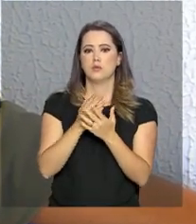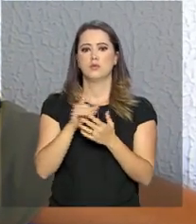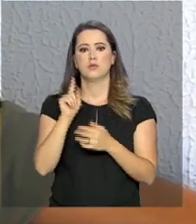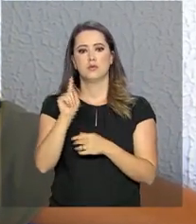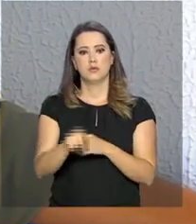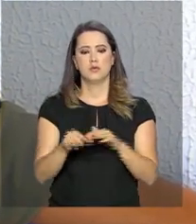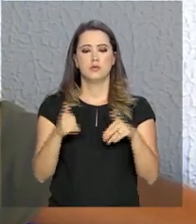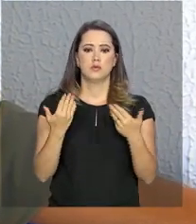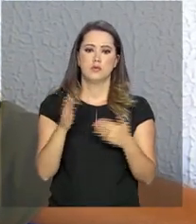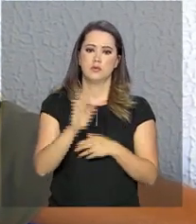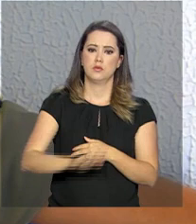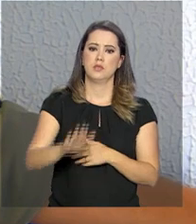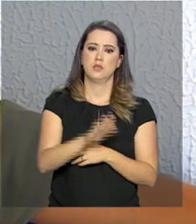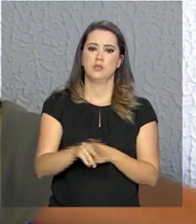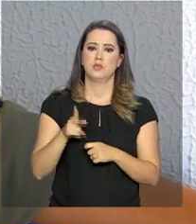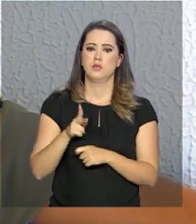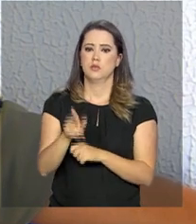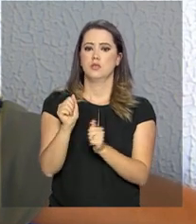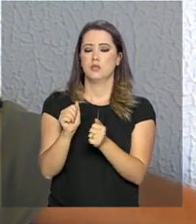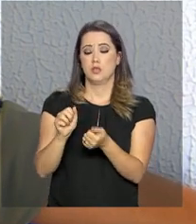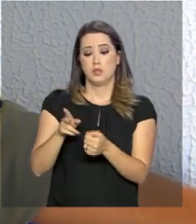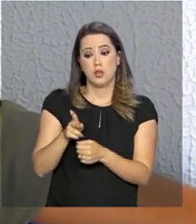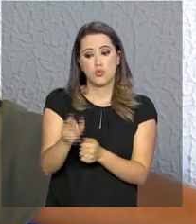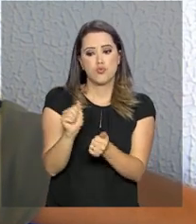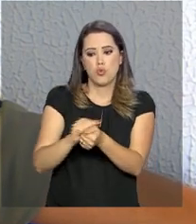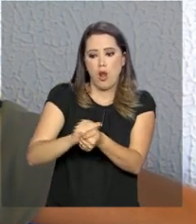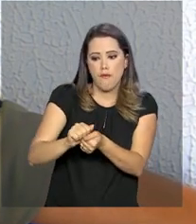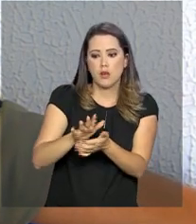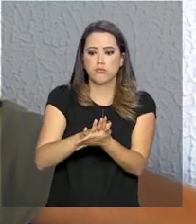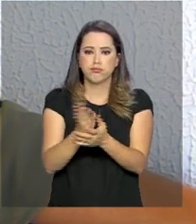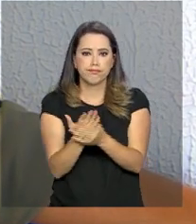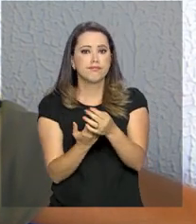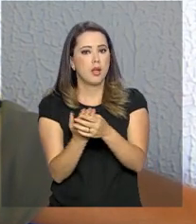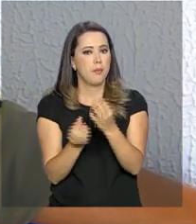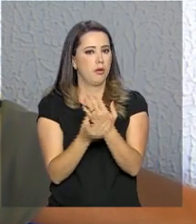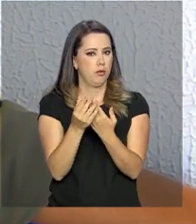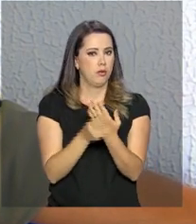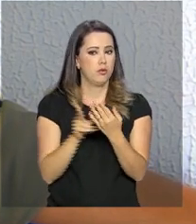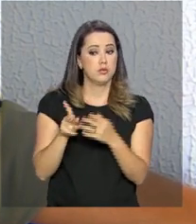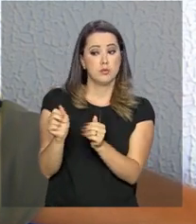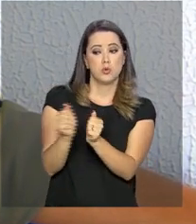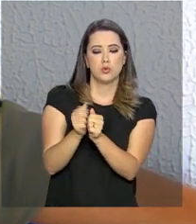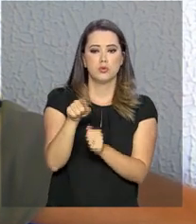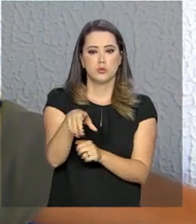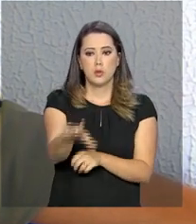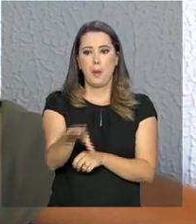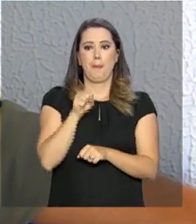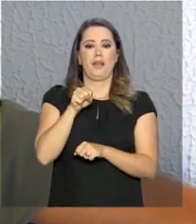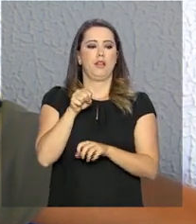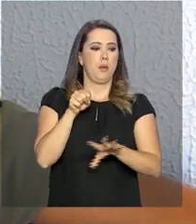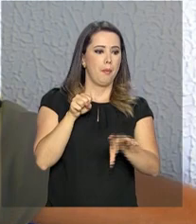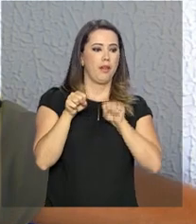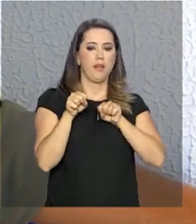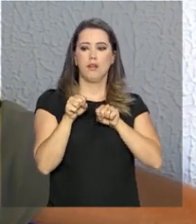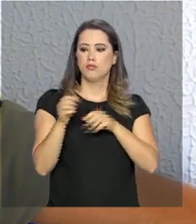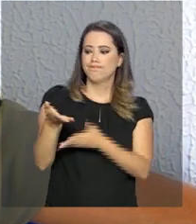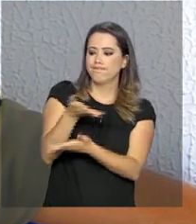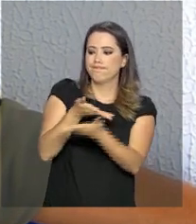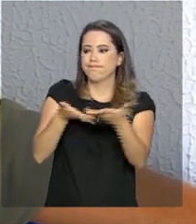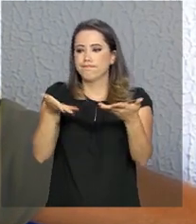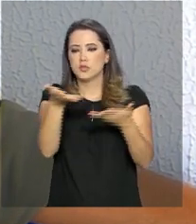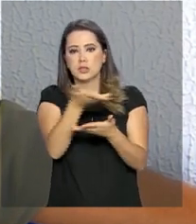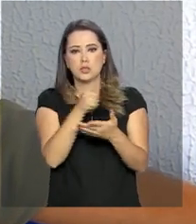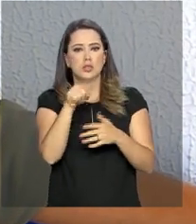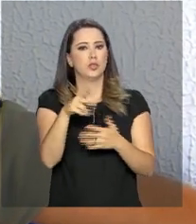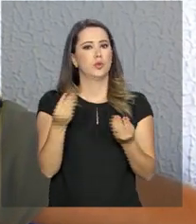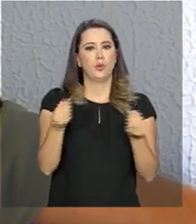e criança você tem que sempre estar lavando mão, sempre estar fazendo tudo com ela, porque pega mesmo, um pega, o outro passa pro outro, é uma